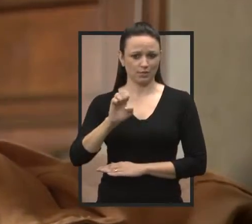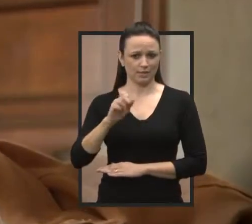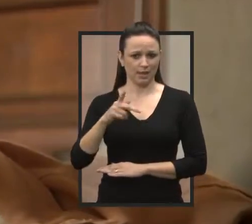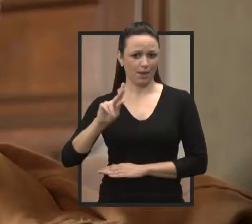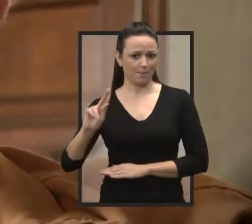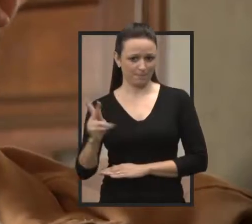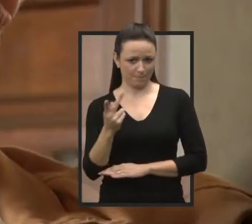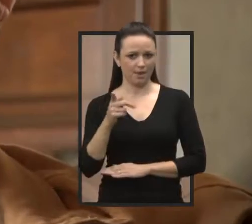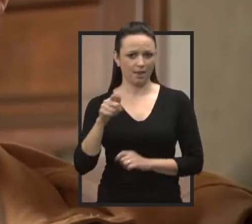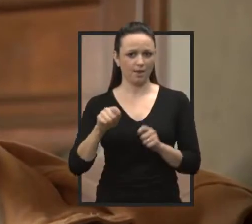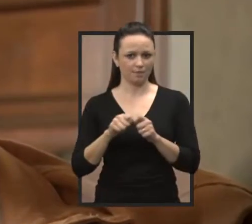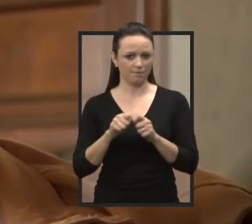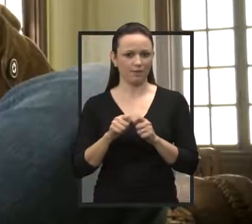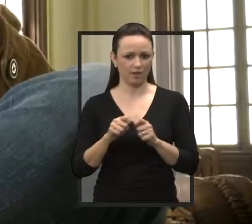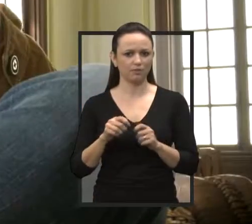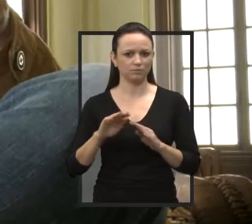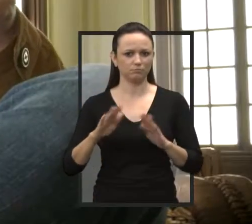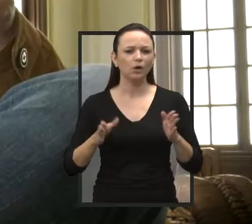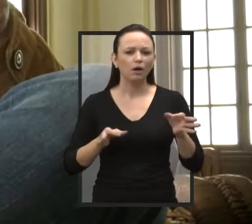criou o projeto padrão,